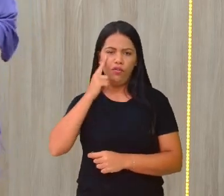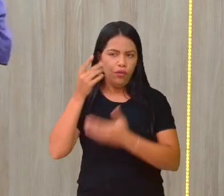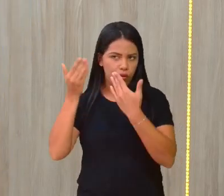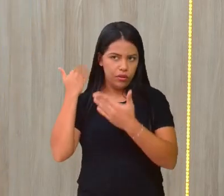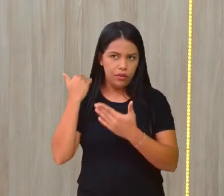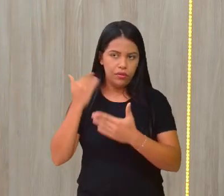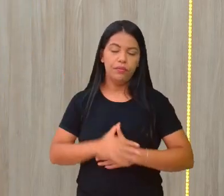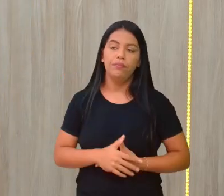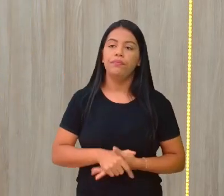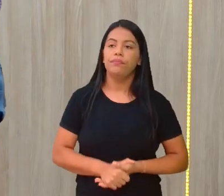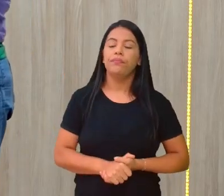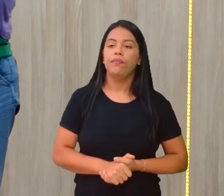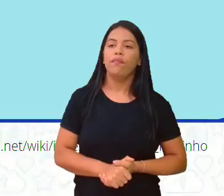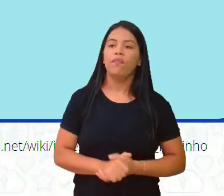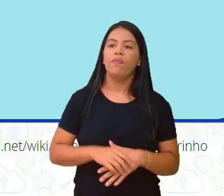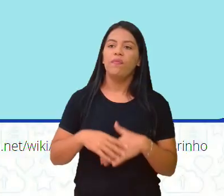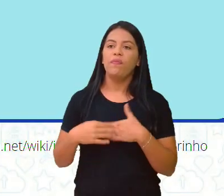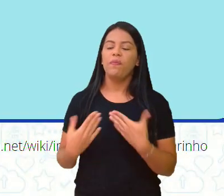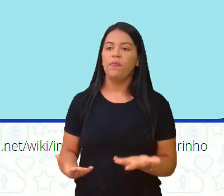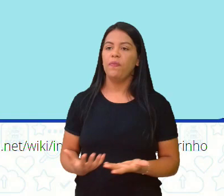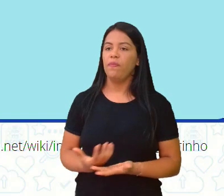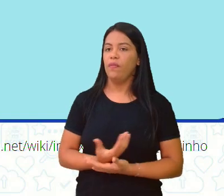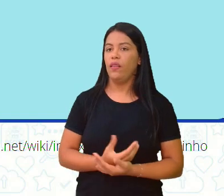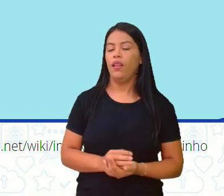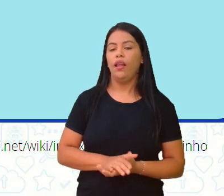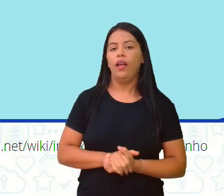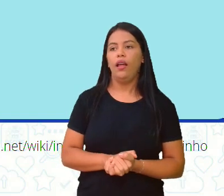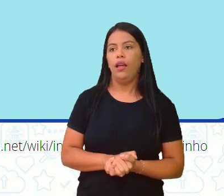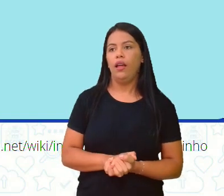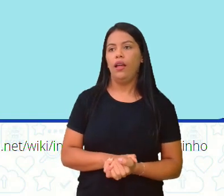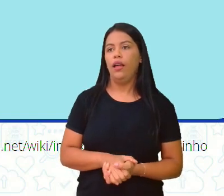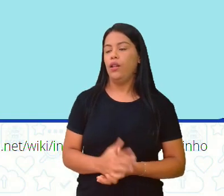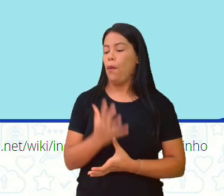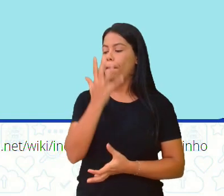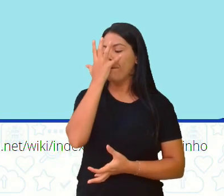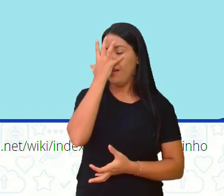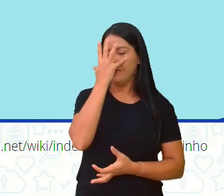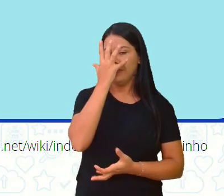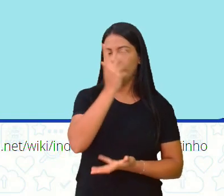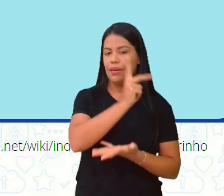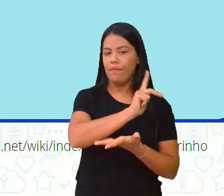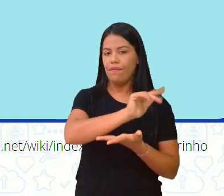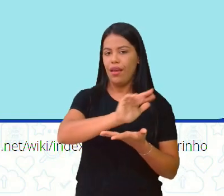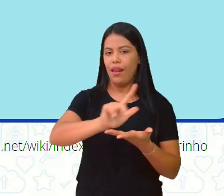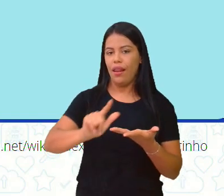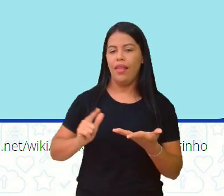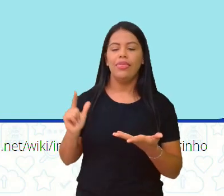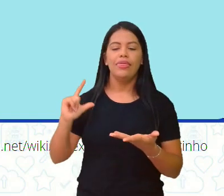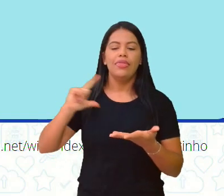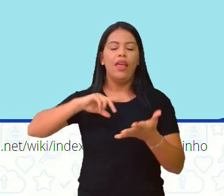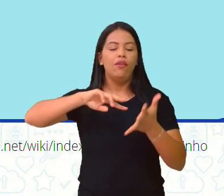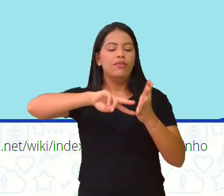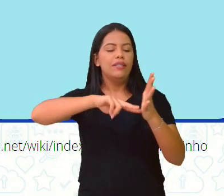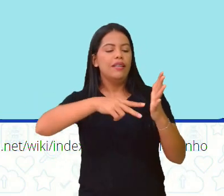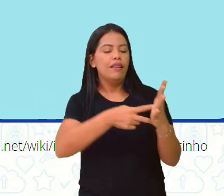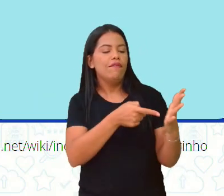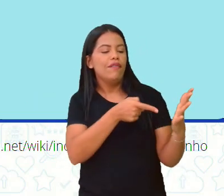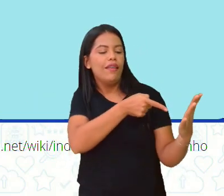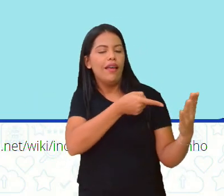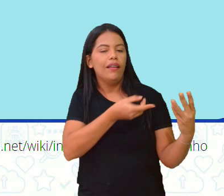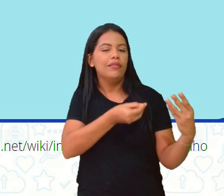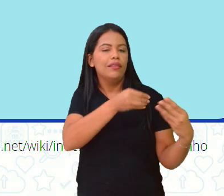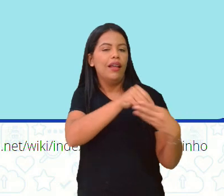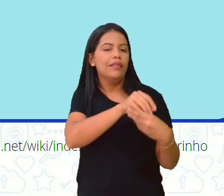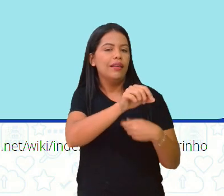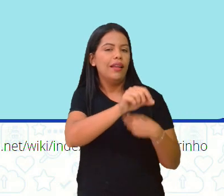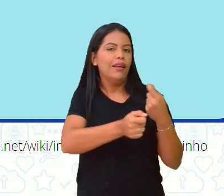pronto. As máscaras, vamos falar um pouquinho, né? As máscaras, elas carregam um simbolismo que faz parte da